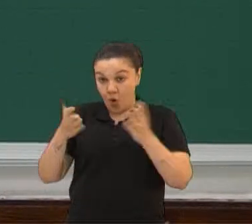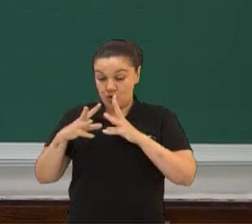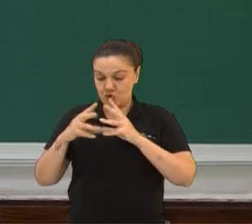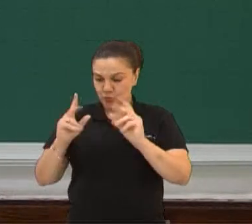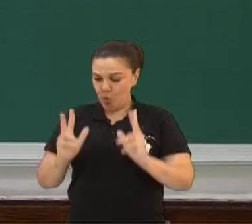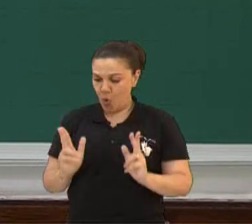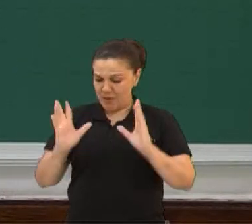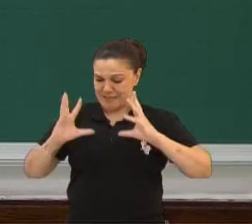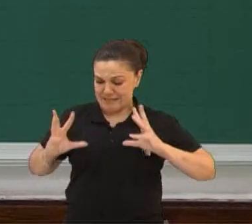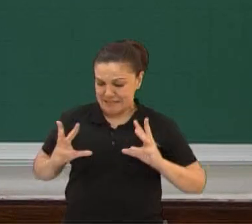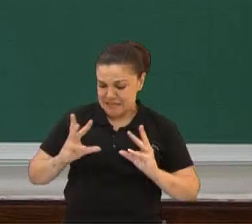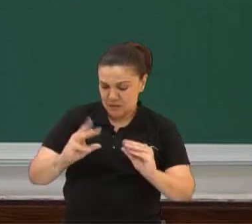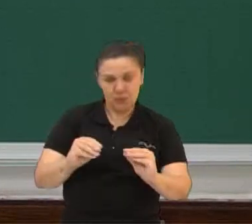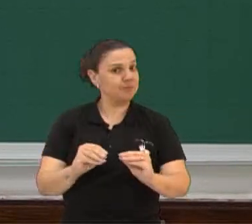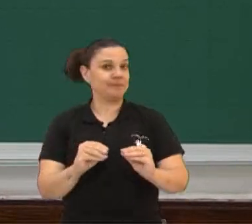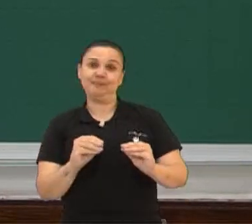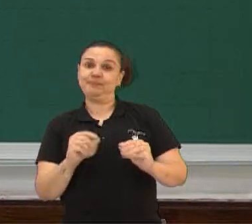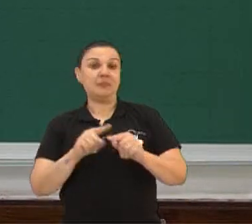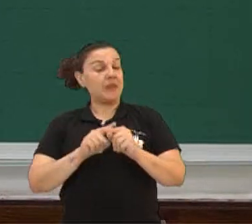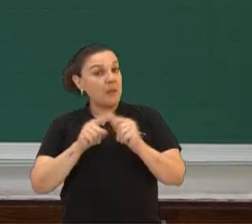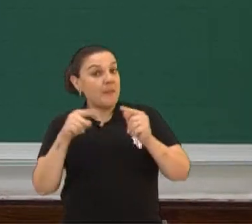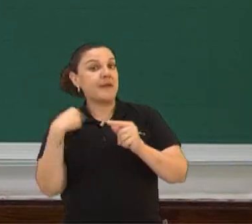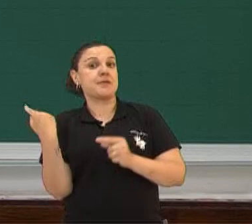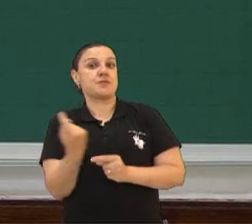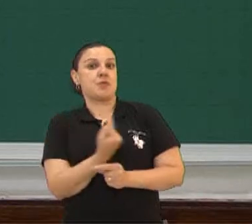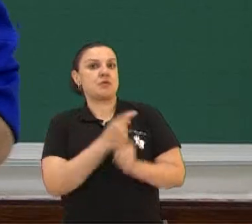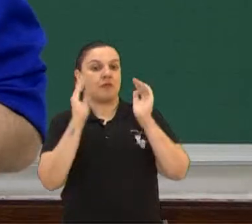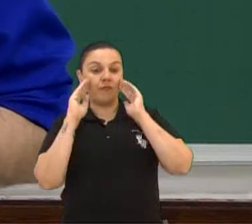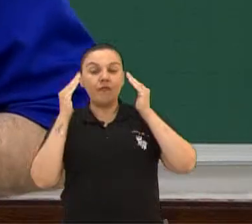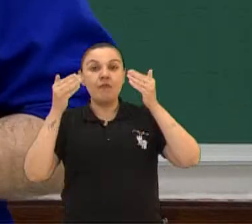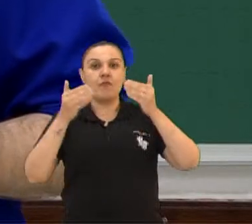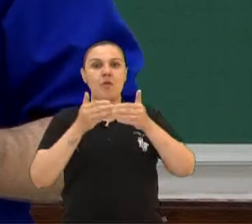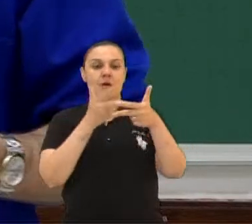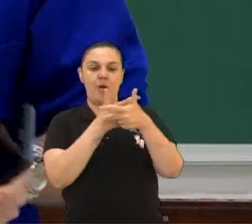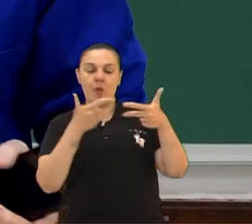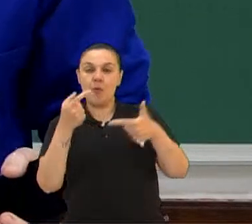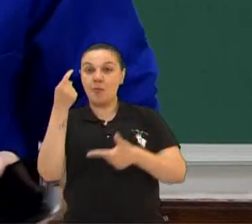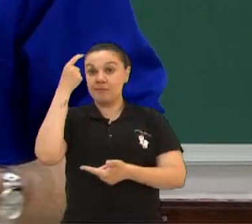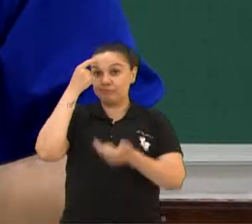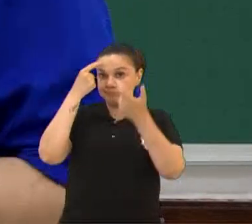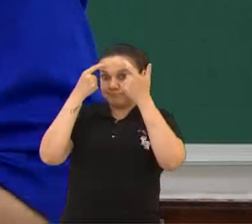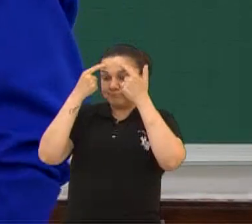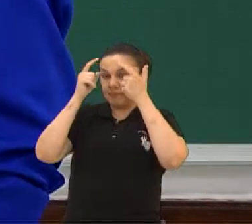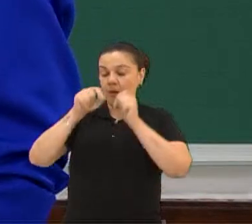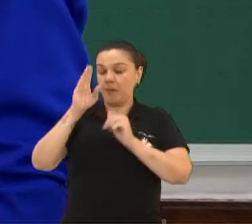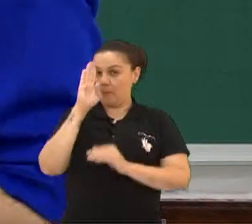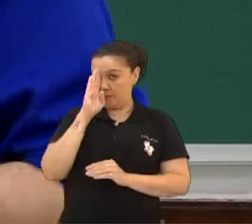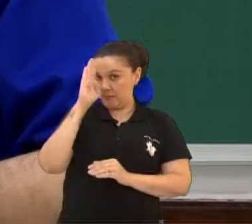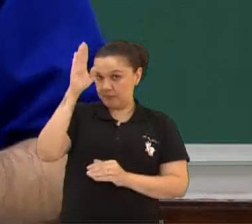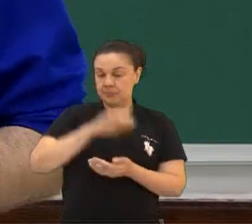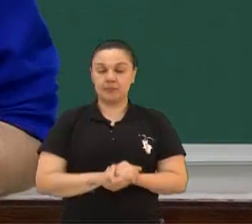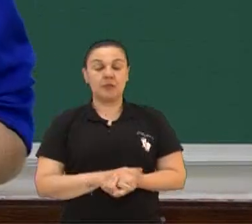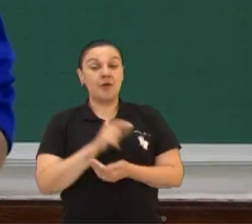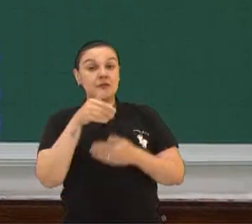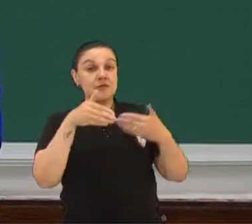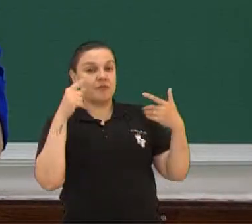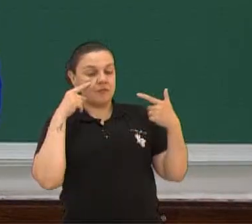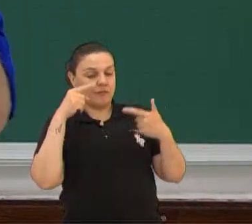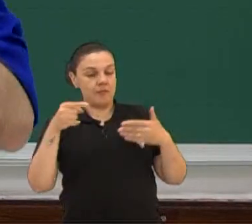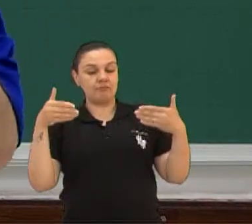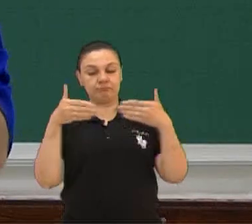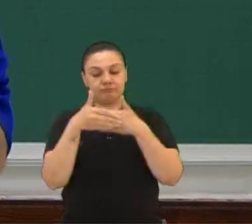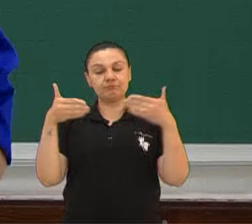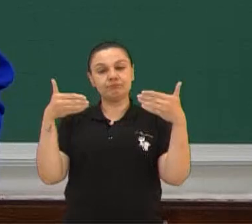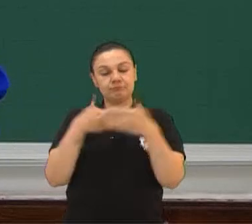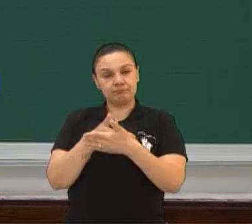recorte completo da Escola de Frankfurt, mas a gente vai destacar aquelas ideias que são centrais, tá? Você vai poder acompanhar nos slides aí, a gente não